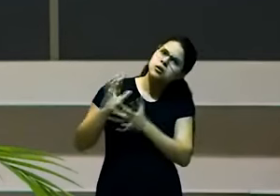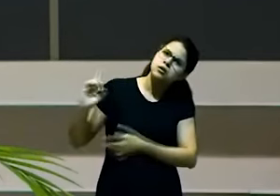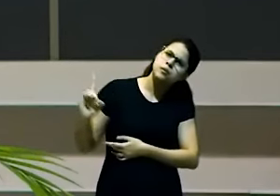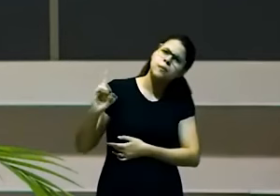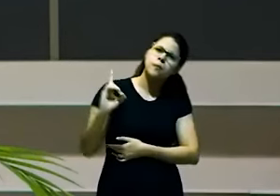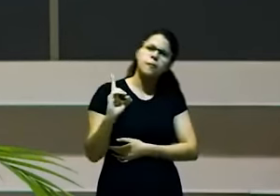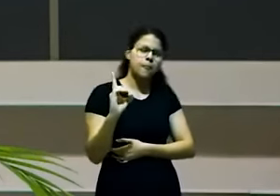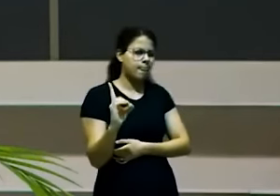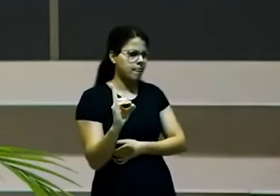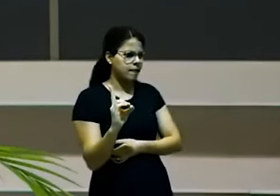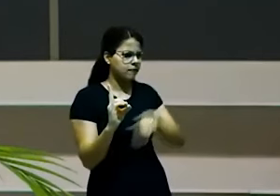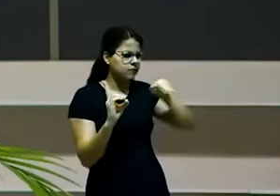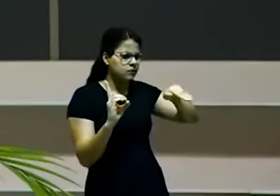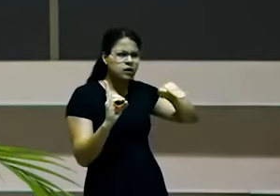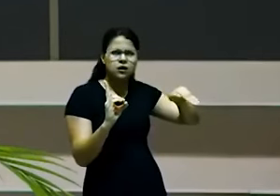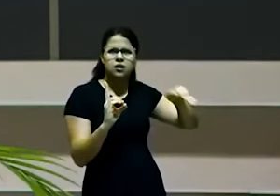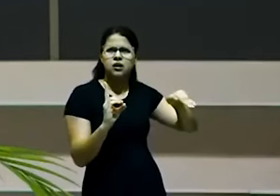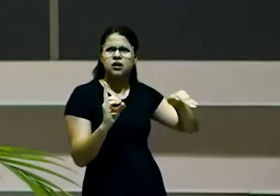comigo nem por uma